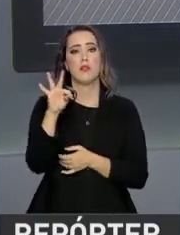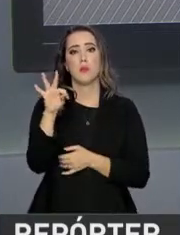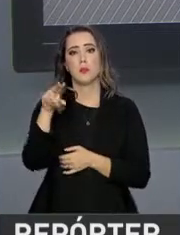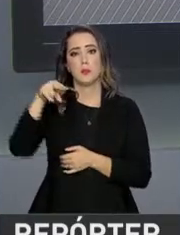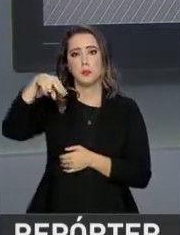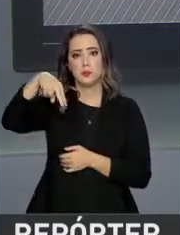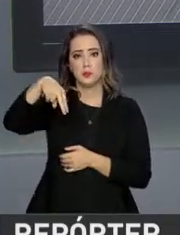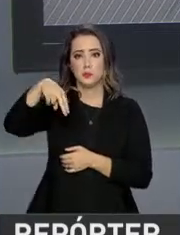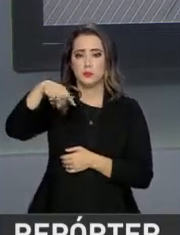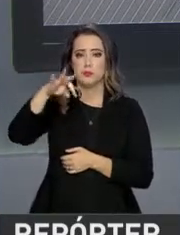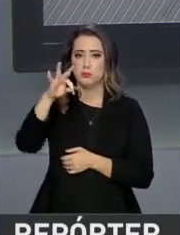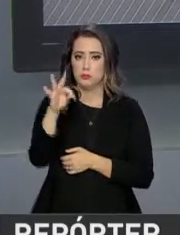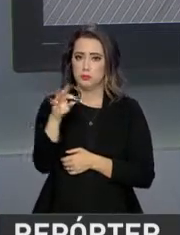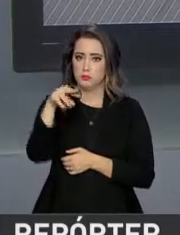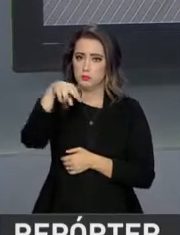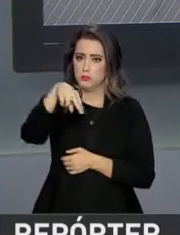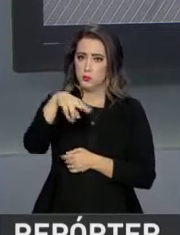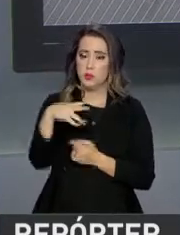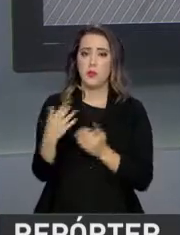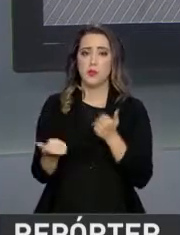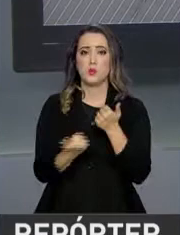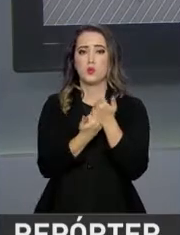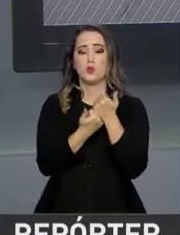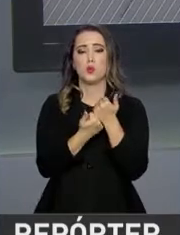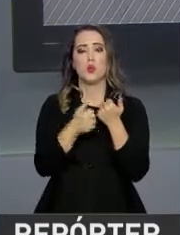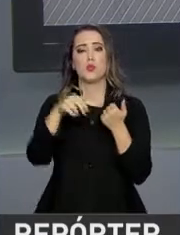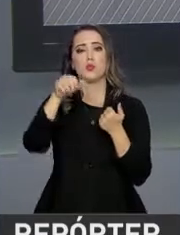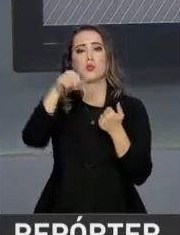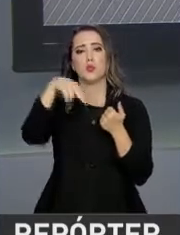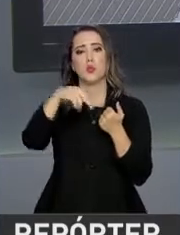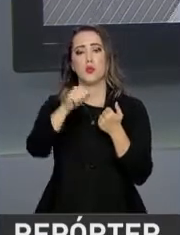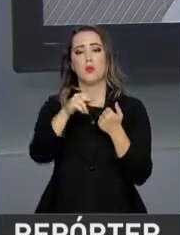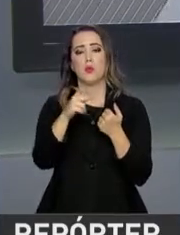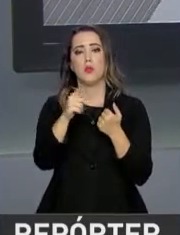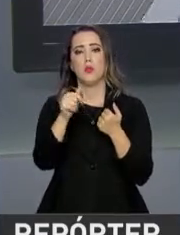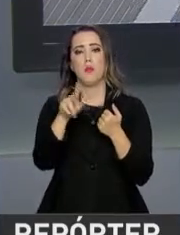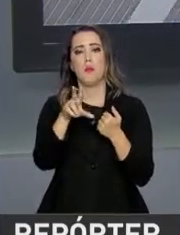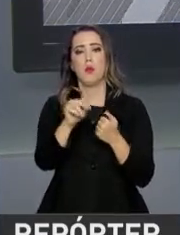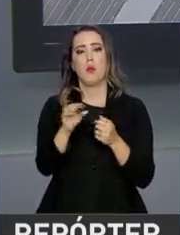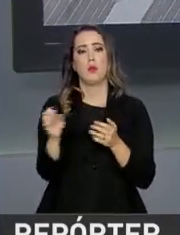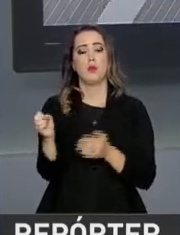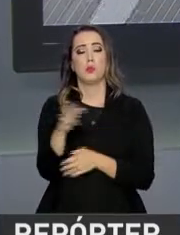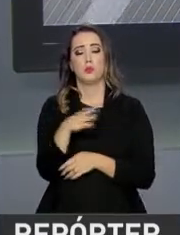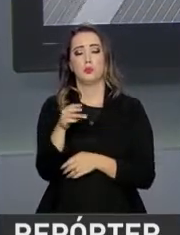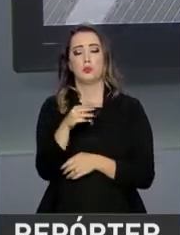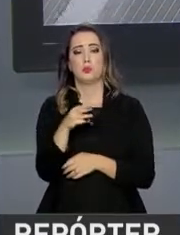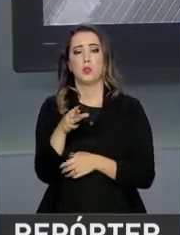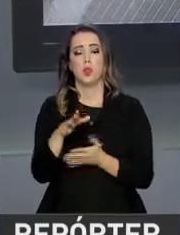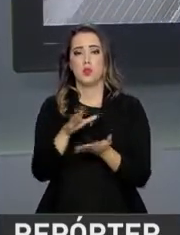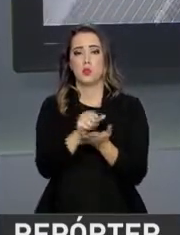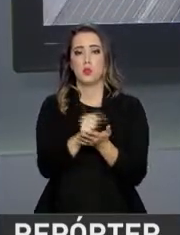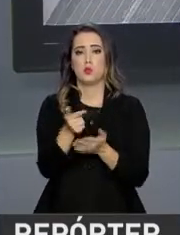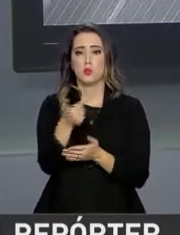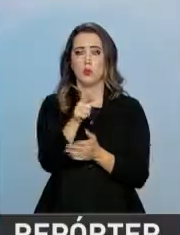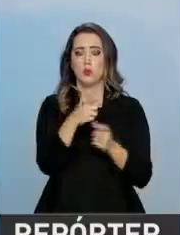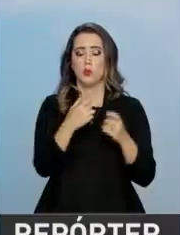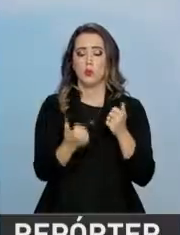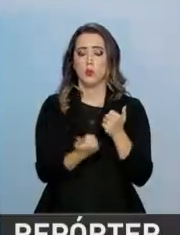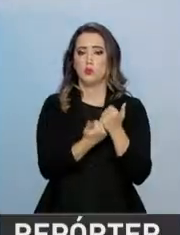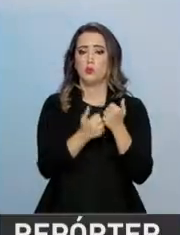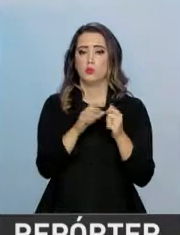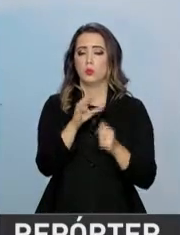nacional ele vai substituir ana paula vescovi que assumirá a secretaria executiva do ministério da fazenda